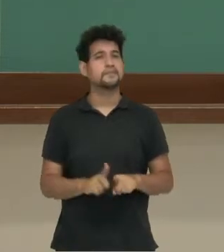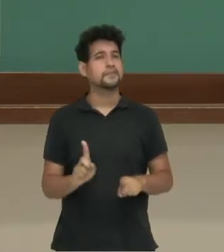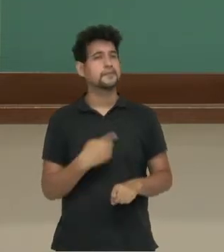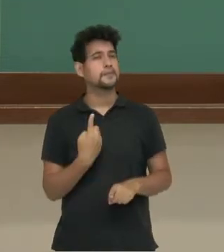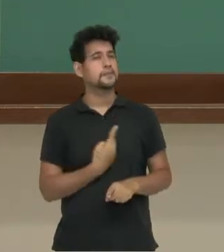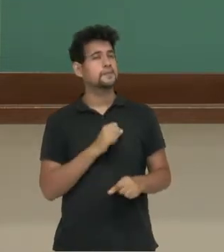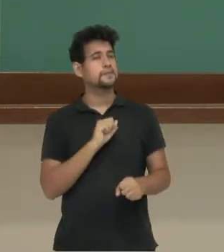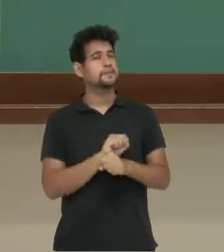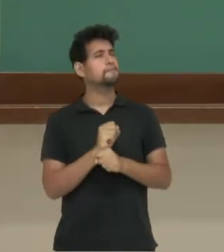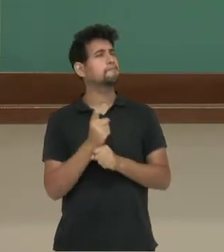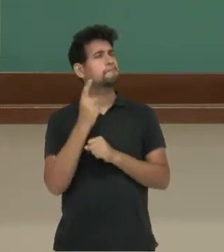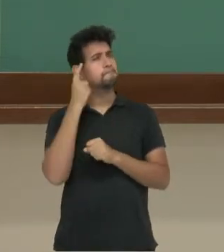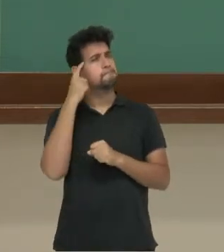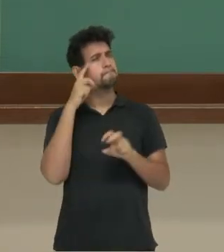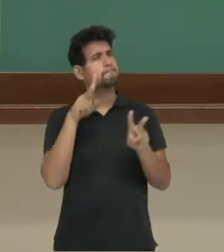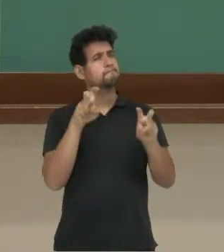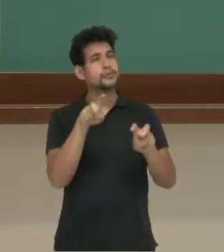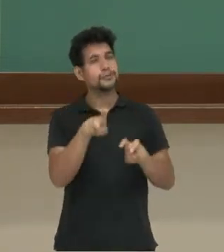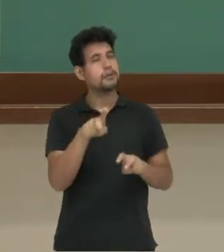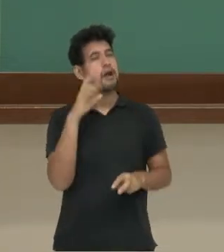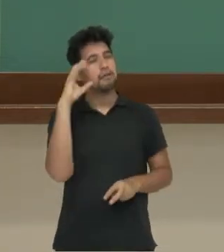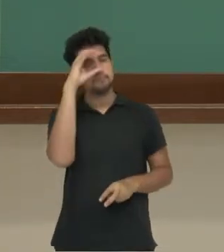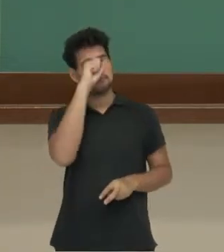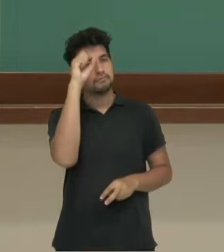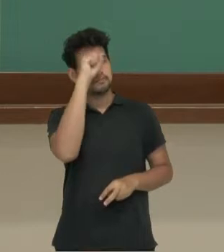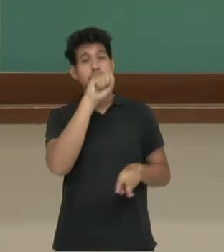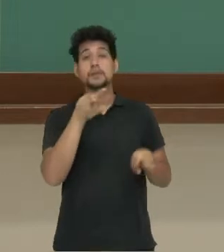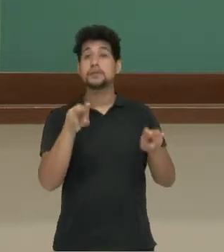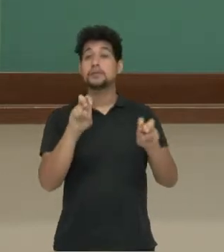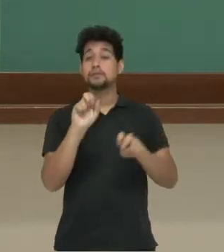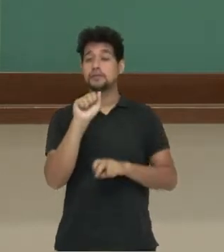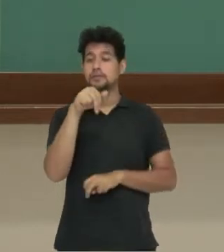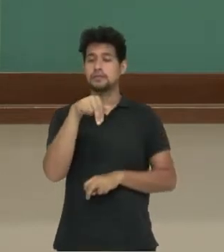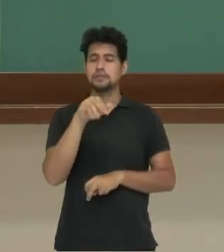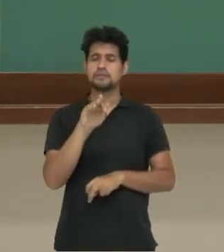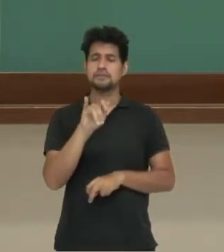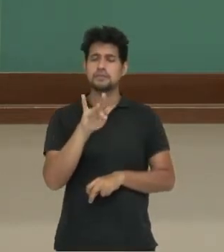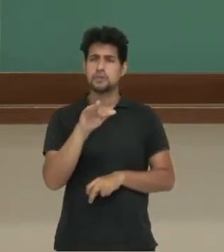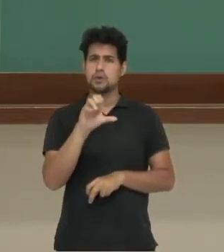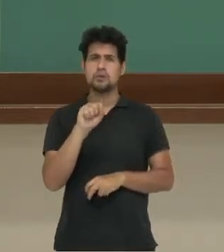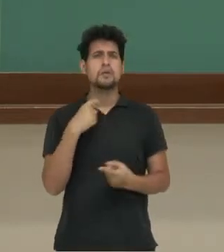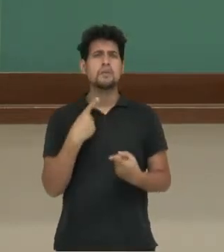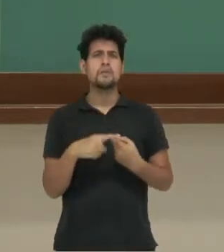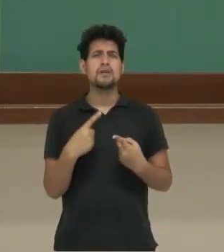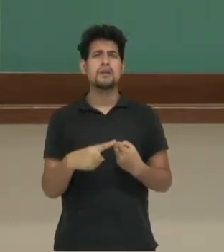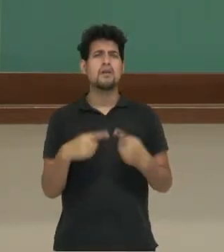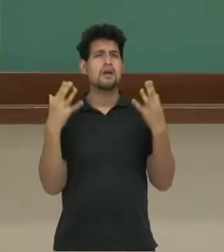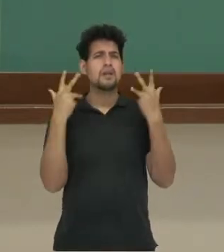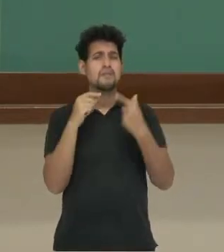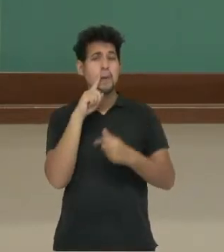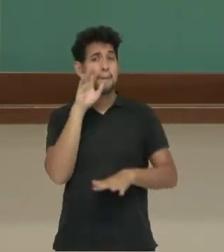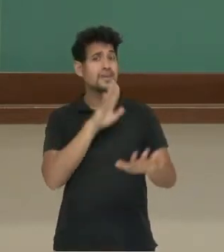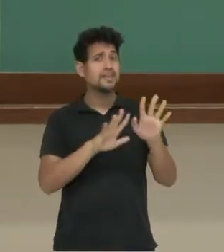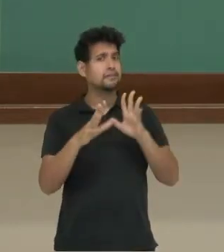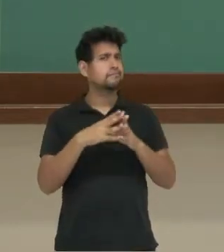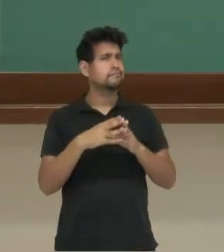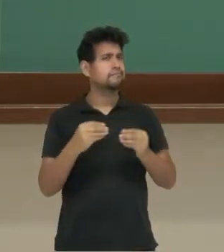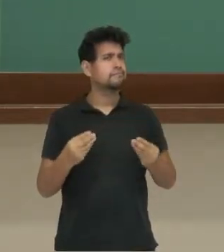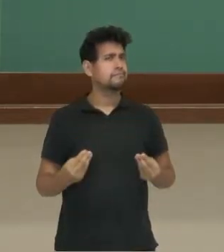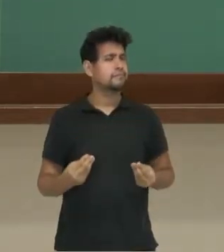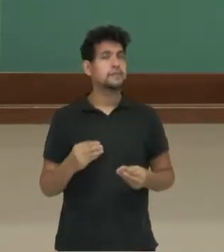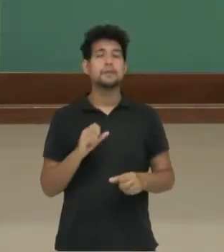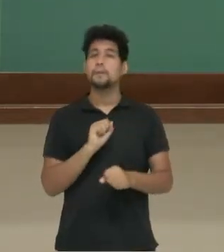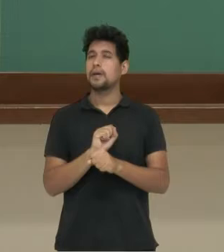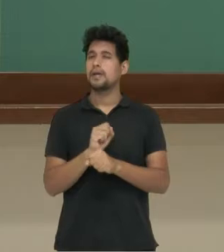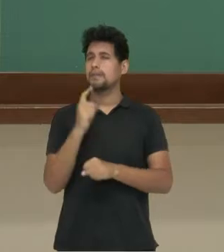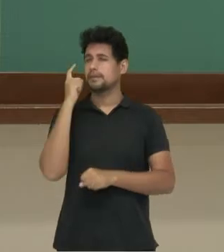pensar um pouquinho. Com base no que você já aprendeu sobre os anfíbios, por que você acha que esses animais estão com risco de extinção? Vamos pensar